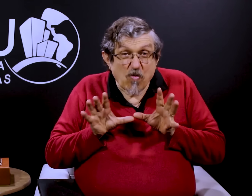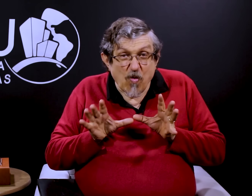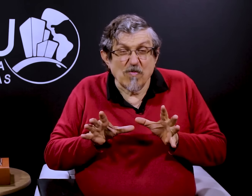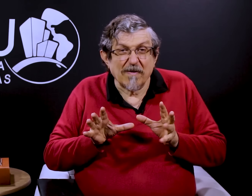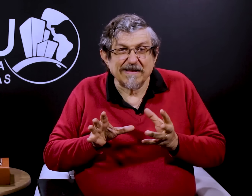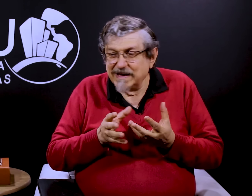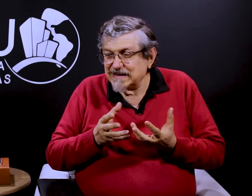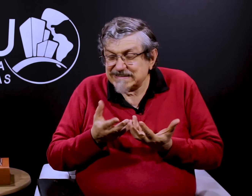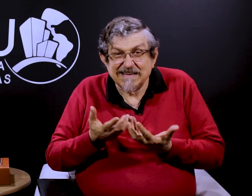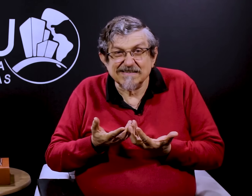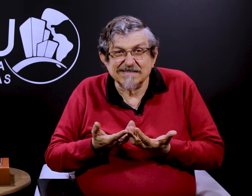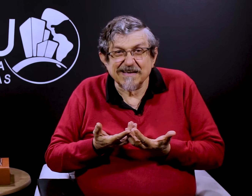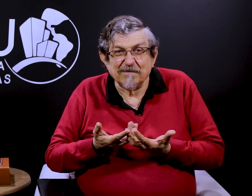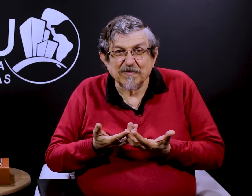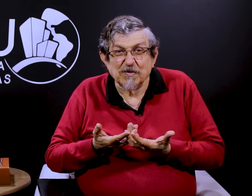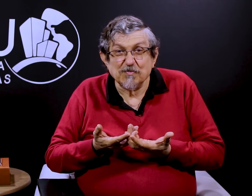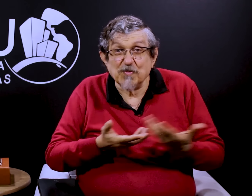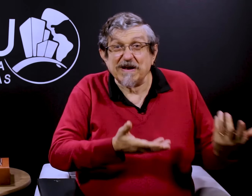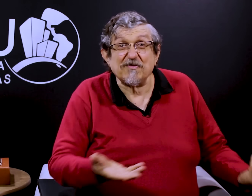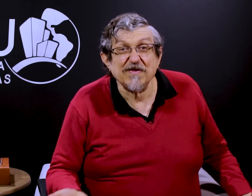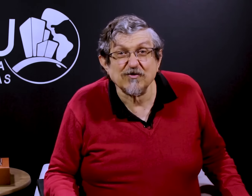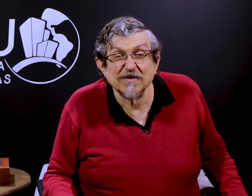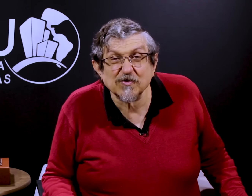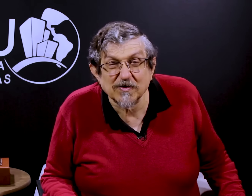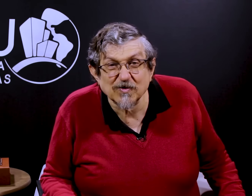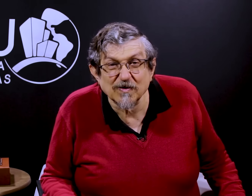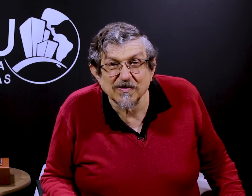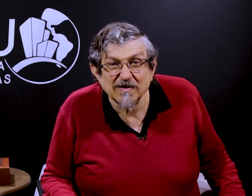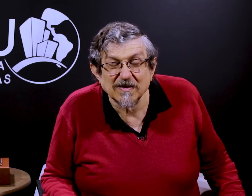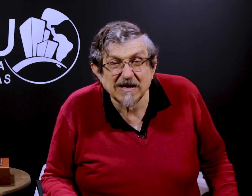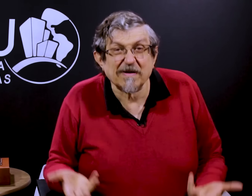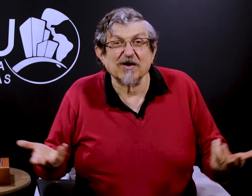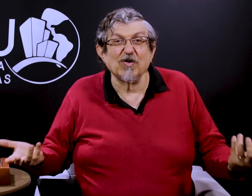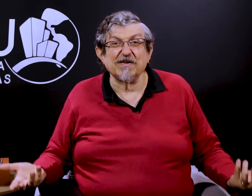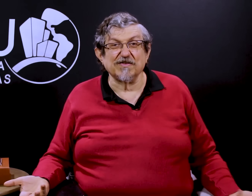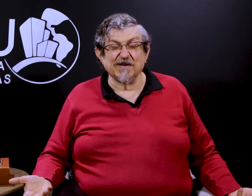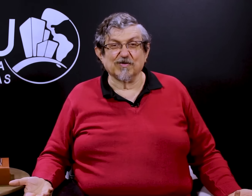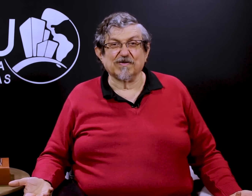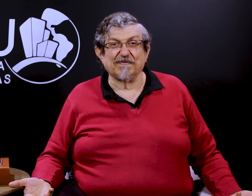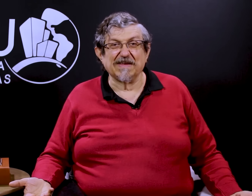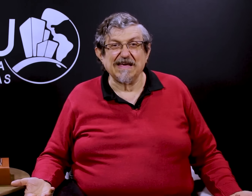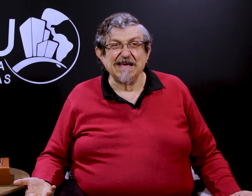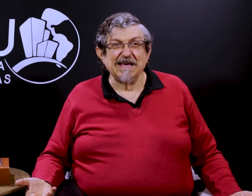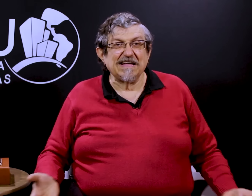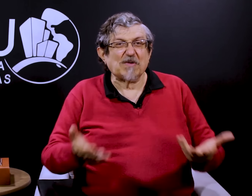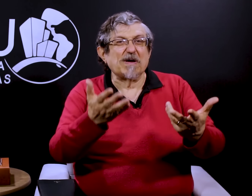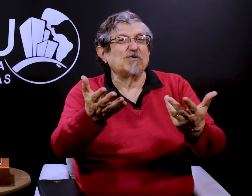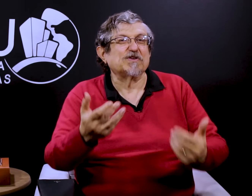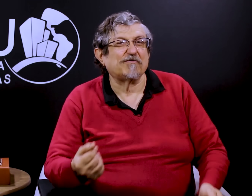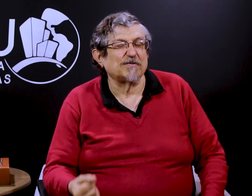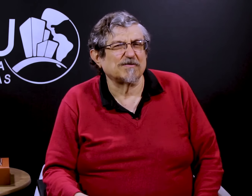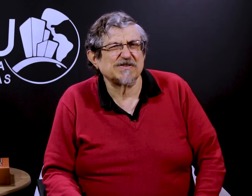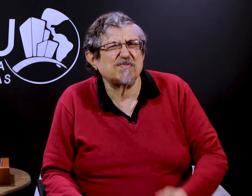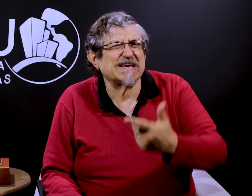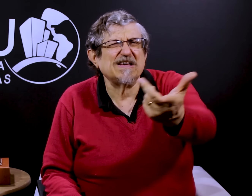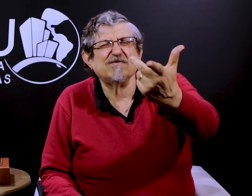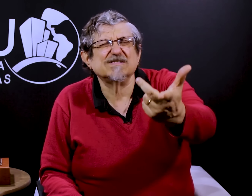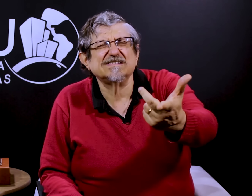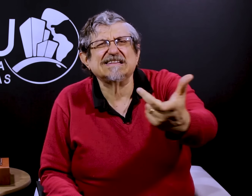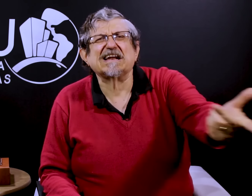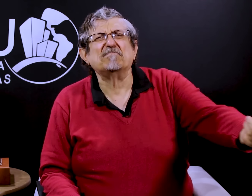de alguma maneira tem que ser pro benefício das pessoas e PR glória de Deus Então pergunta que eu falo para você